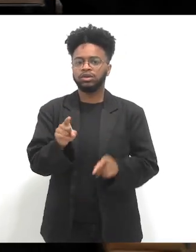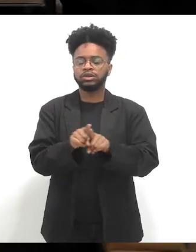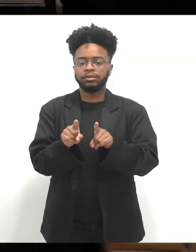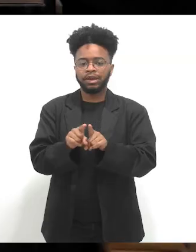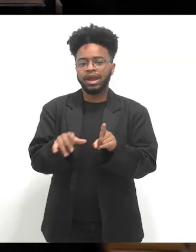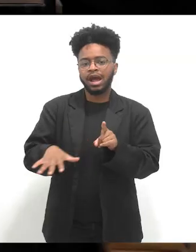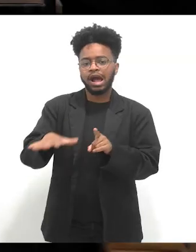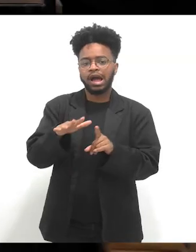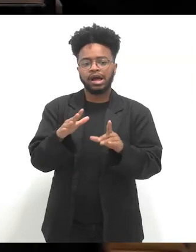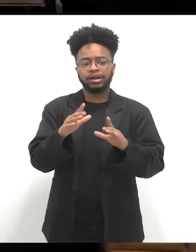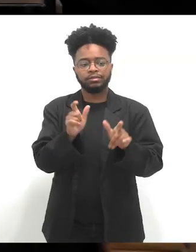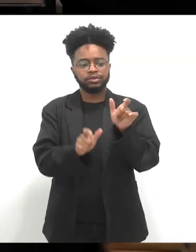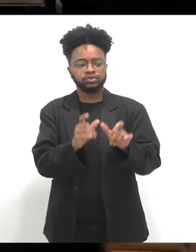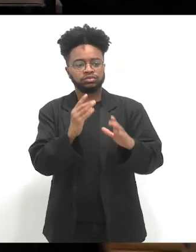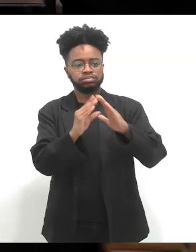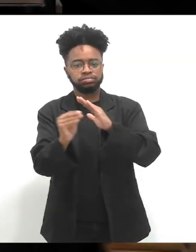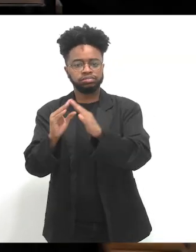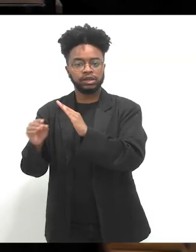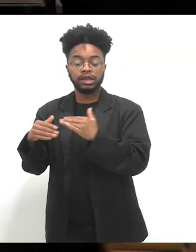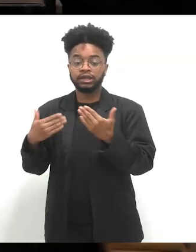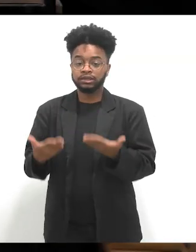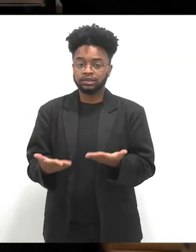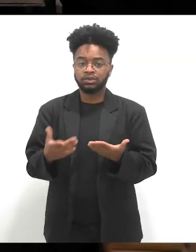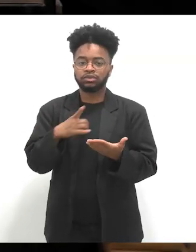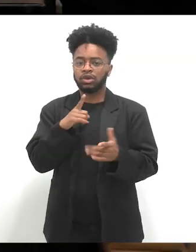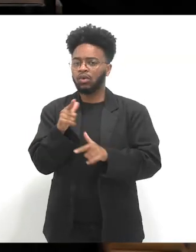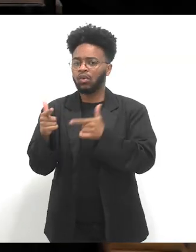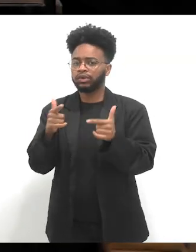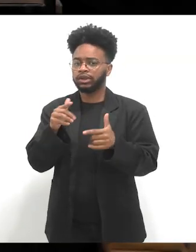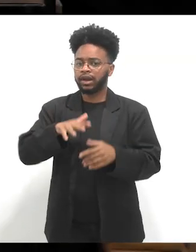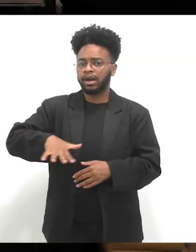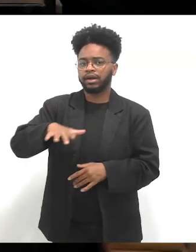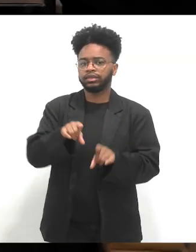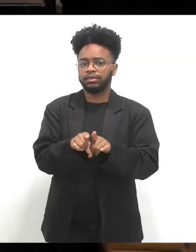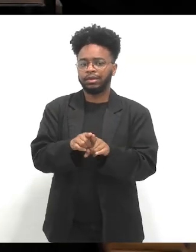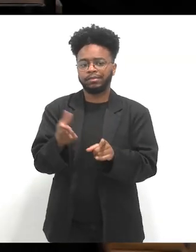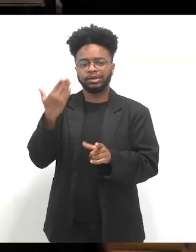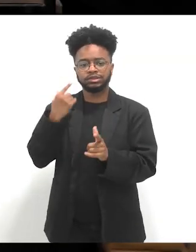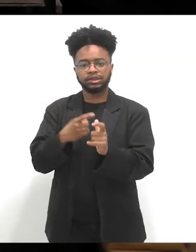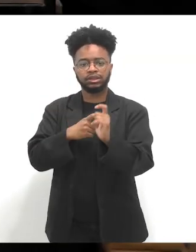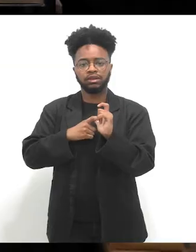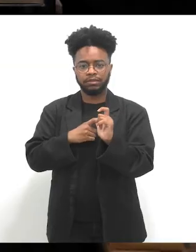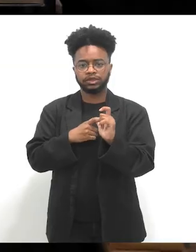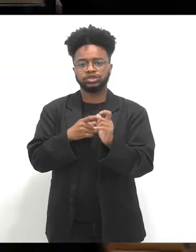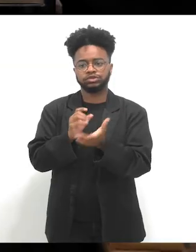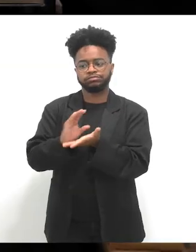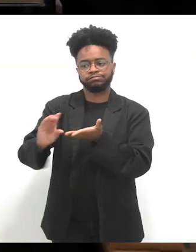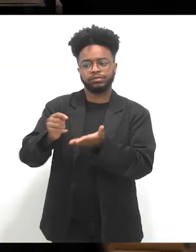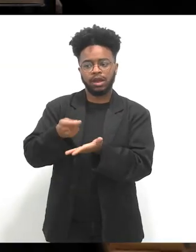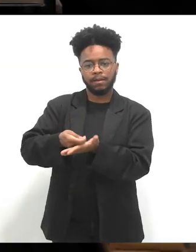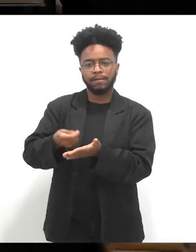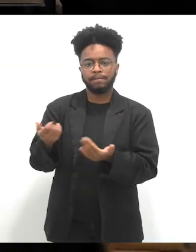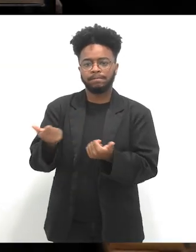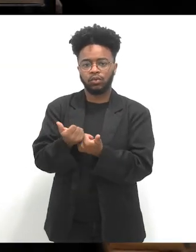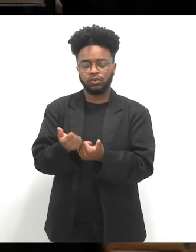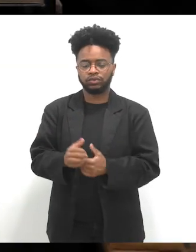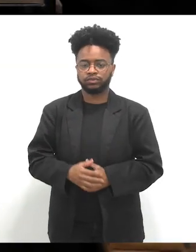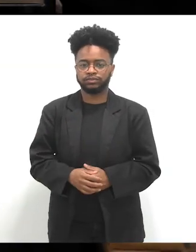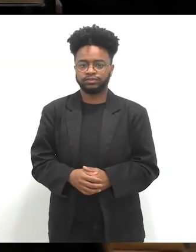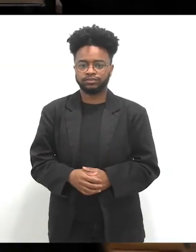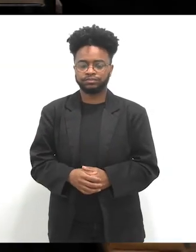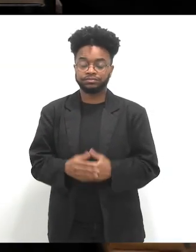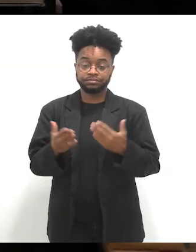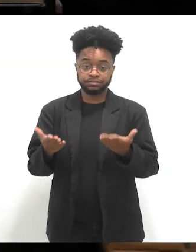só setor de refúgio, então, assim, mas outros setores que dependiam de algum modo desses financiamentos. Então, eu acho